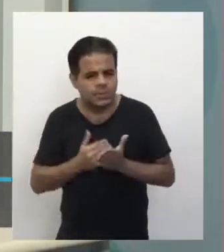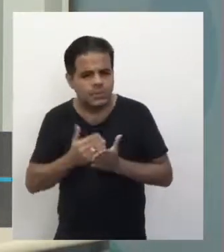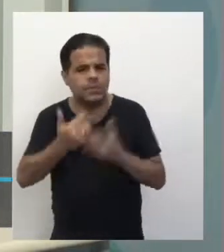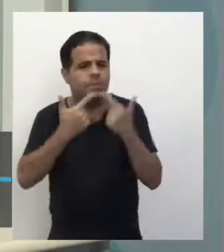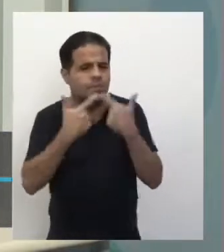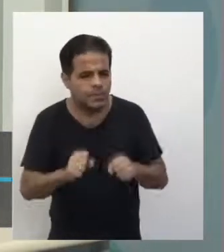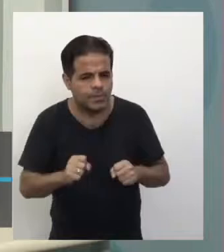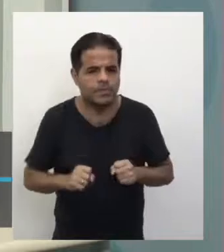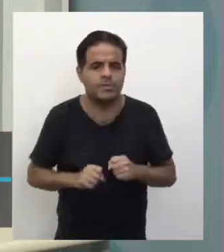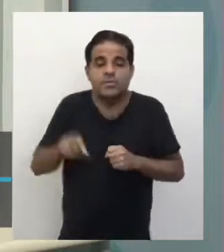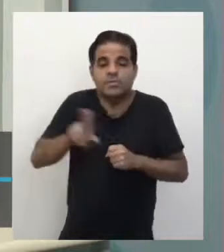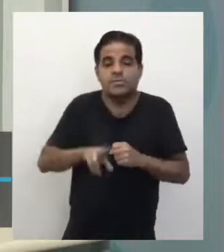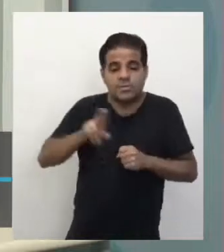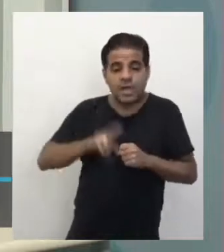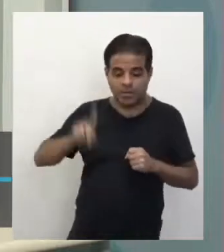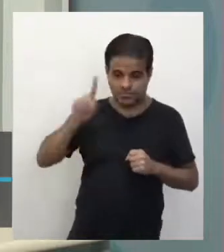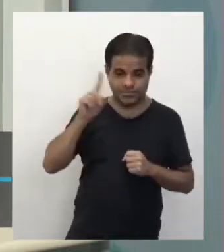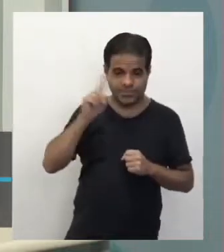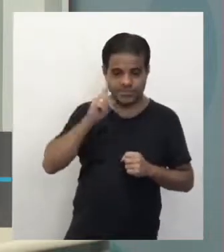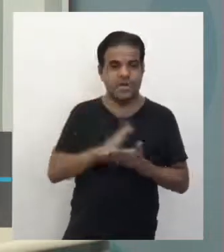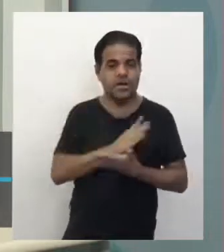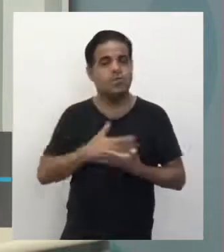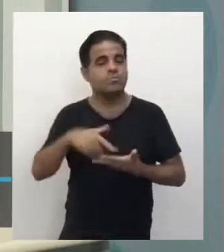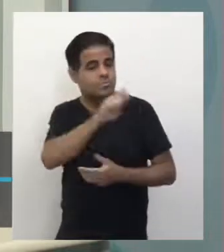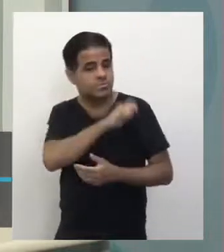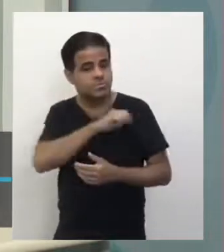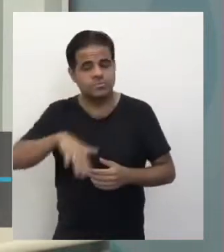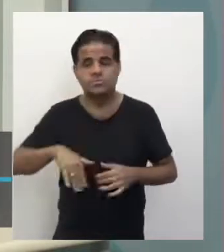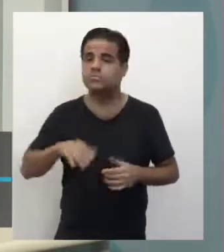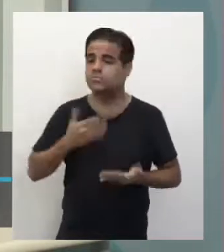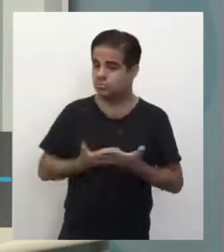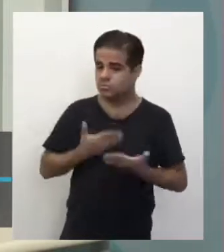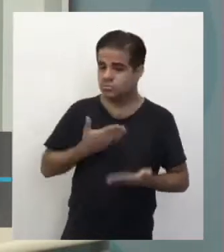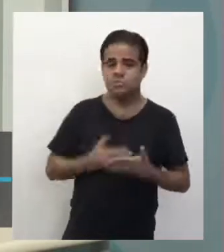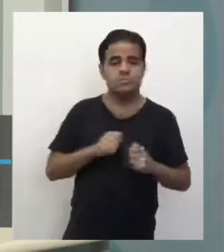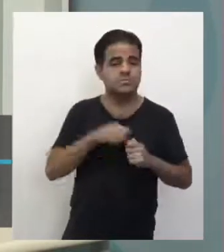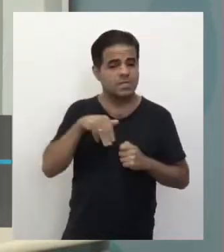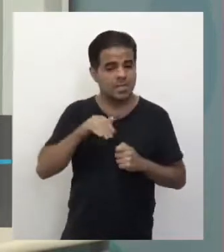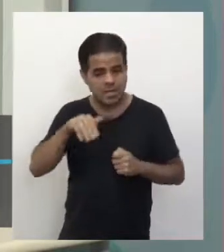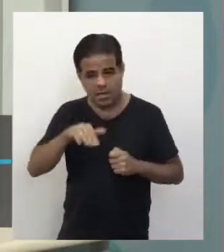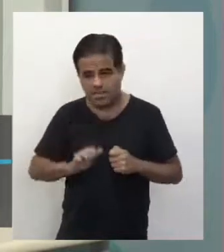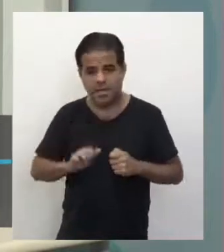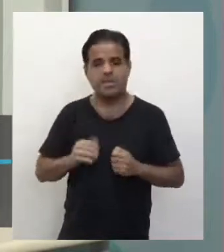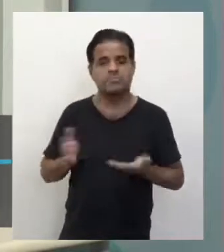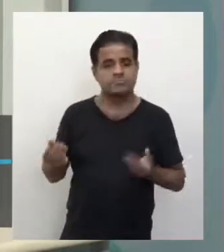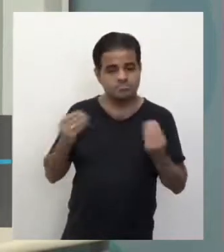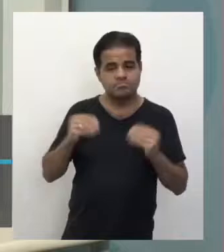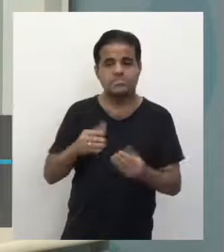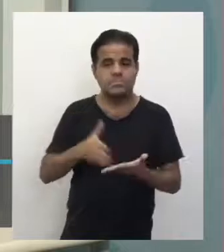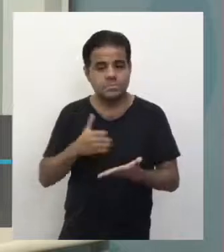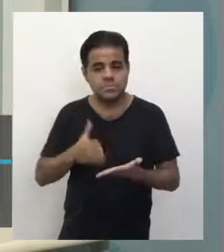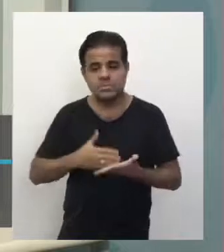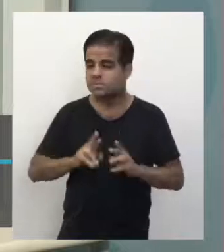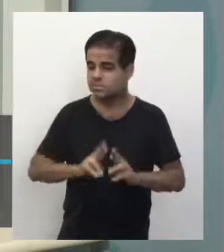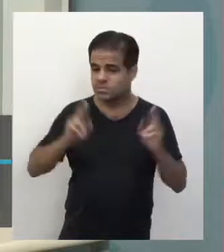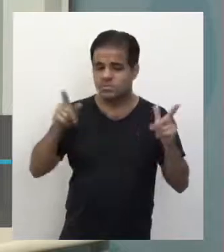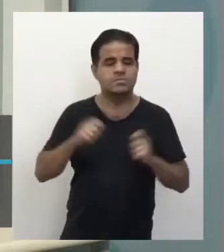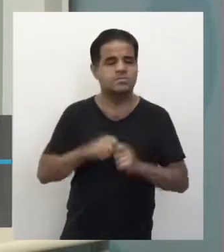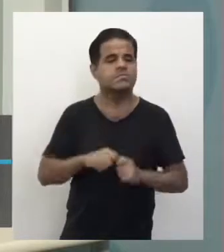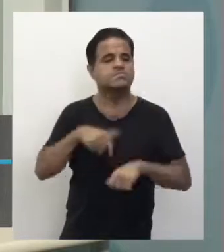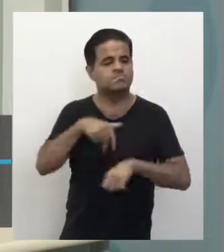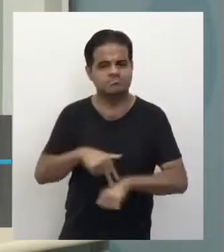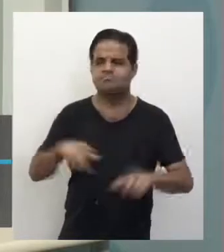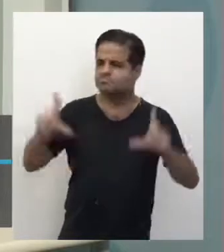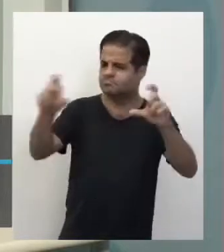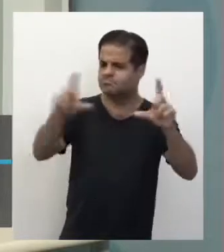linguagem, eles utilizaram no dia a dia. Alguns alunos estudando, fizeram meme, colocaram um caderno diferente, fizeram uma posição, tiraram